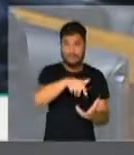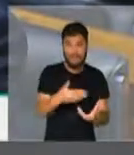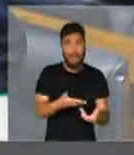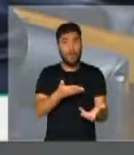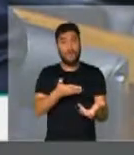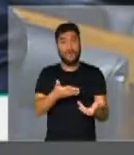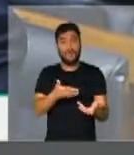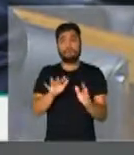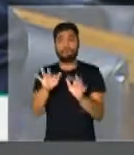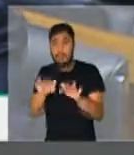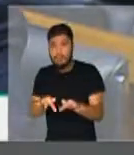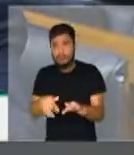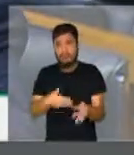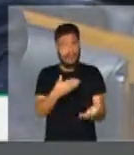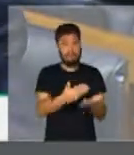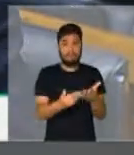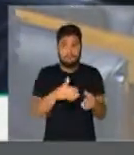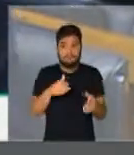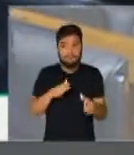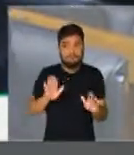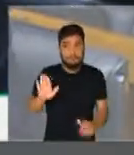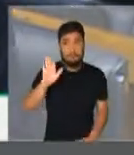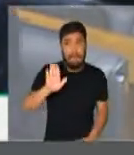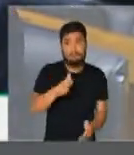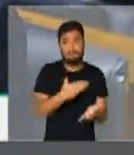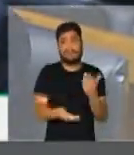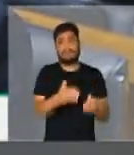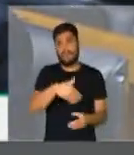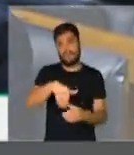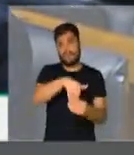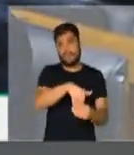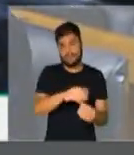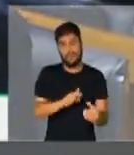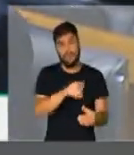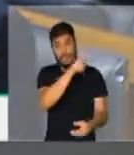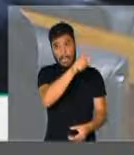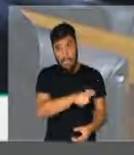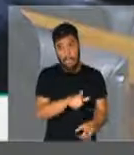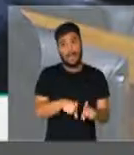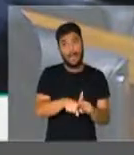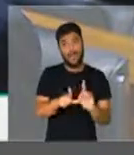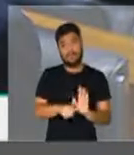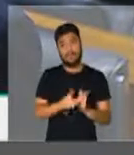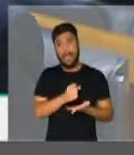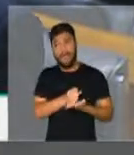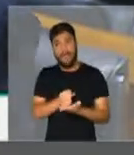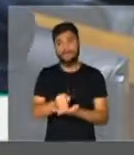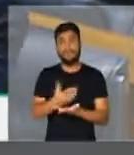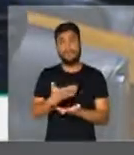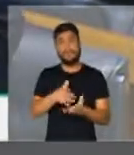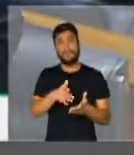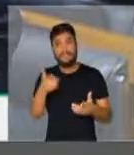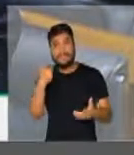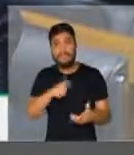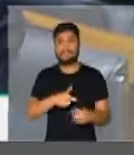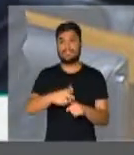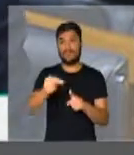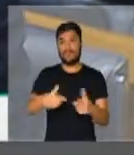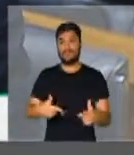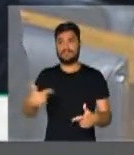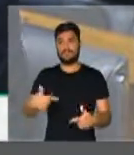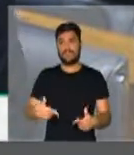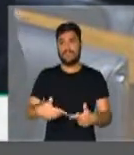eleições, perderam as eleições. Ele, que era o comandante em chefe dos aliados que venceram a Segunda Guerra Mundial. Mas 6 anos